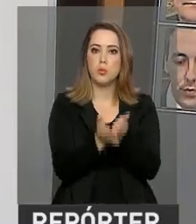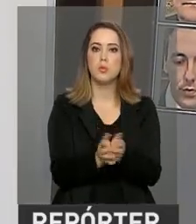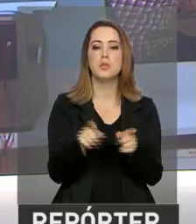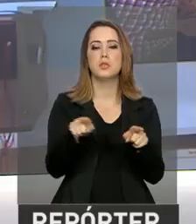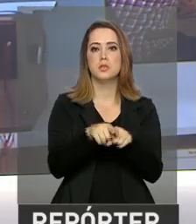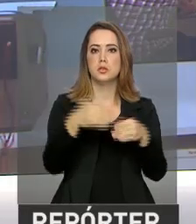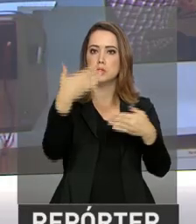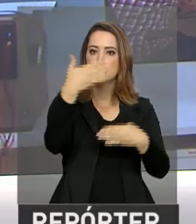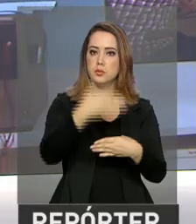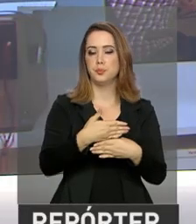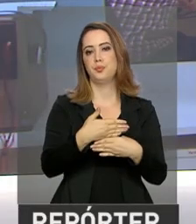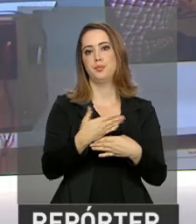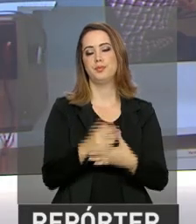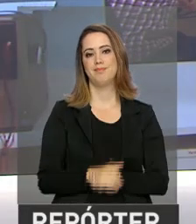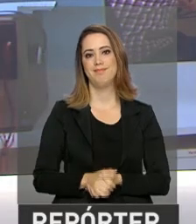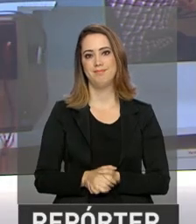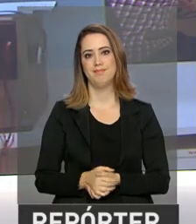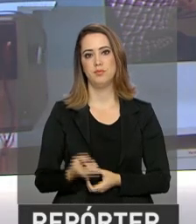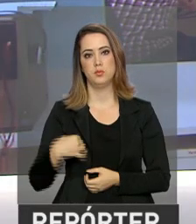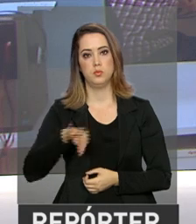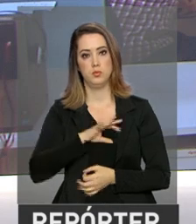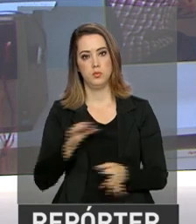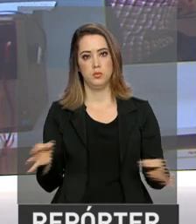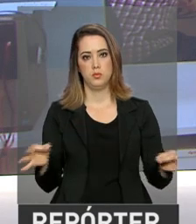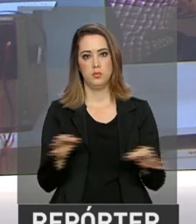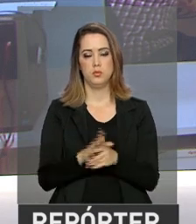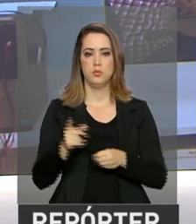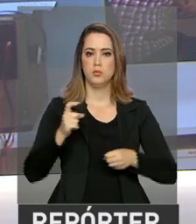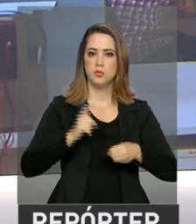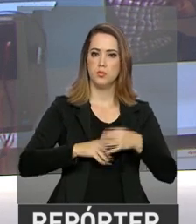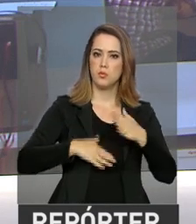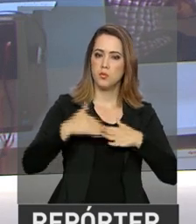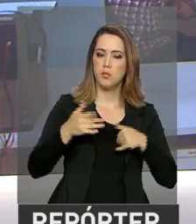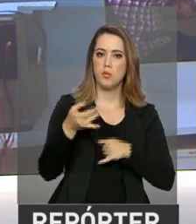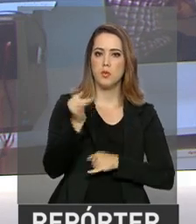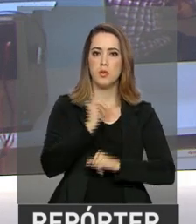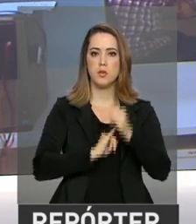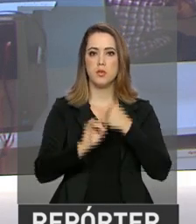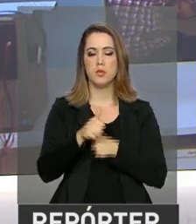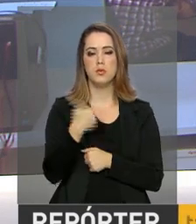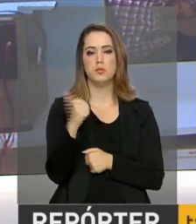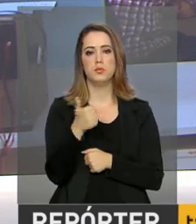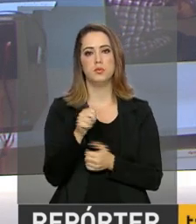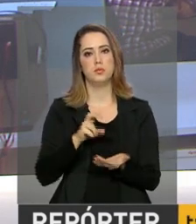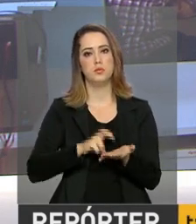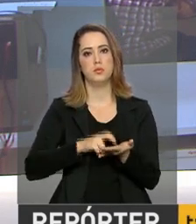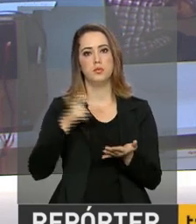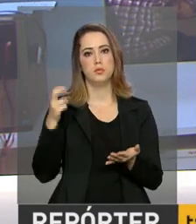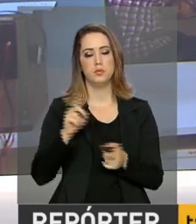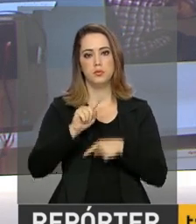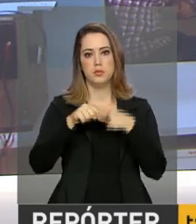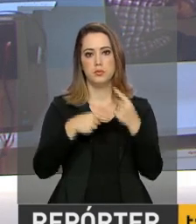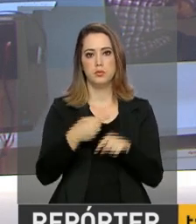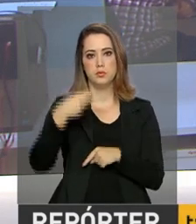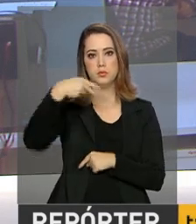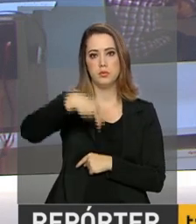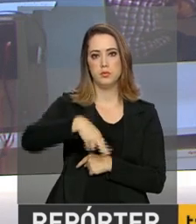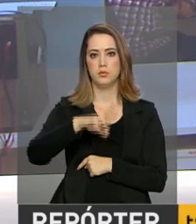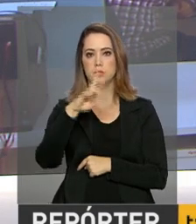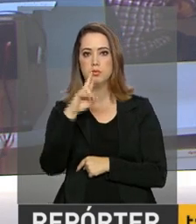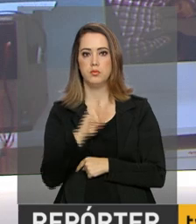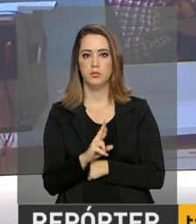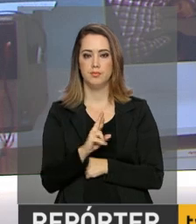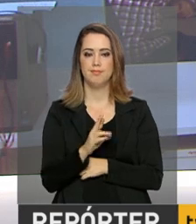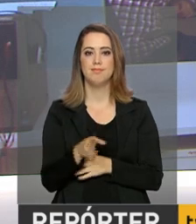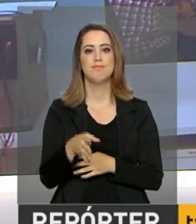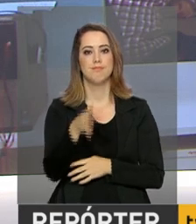terrestres. Nós ficamos por aqui, voltamos a qualquer momento com outras informações ou às 11 da manhã na próxima edição do